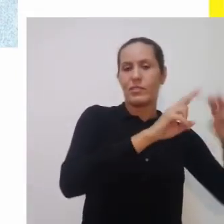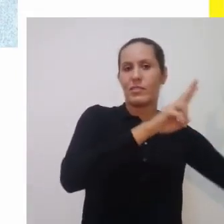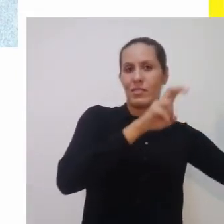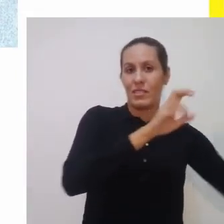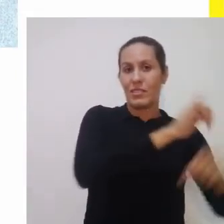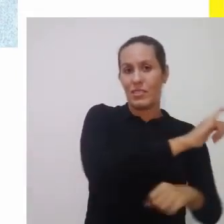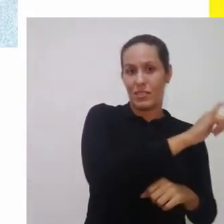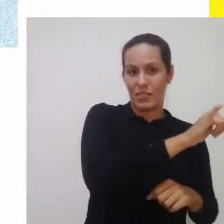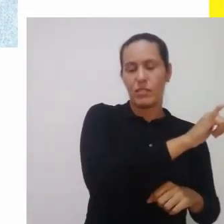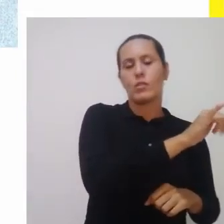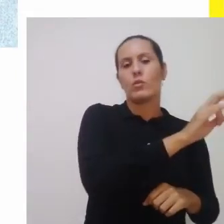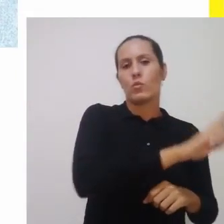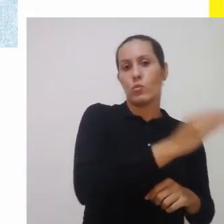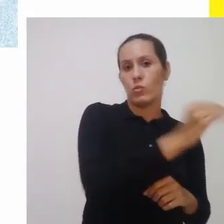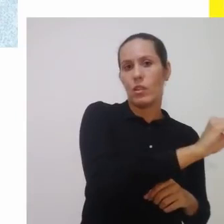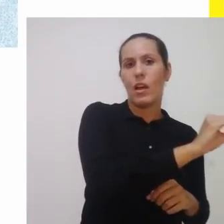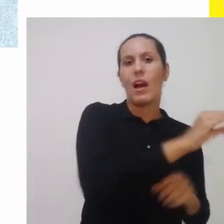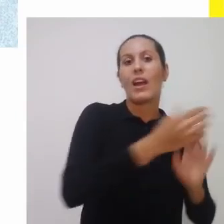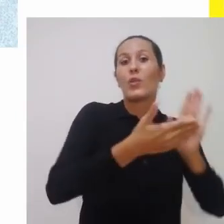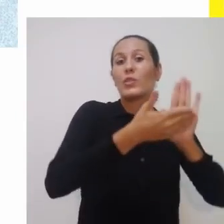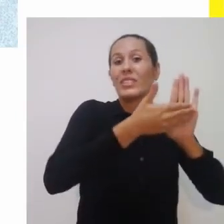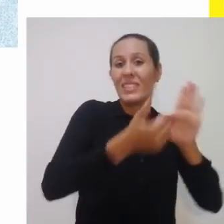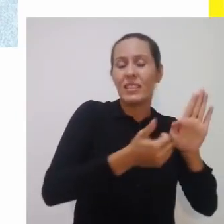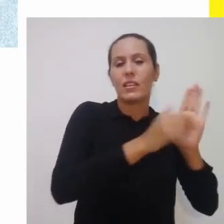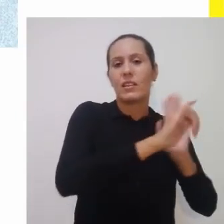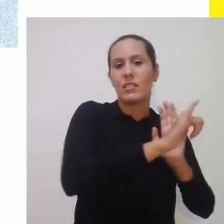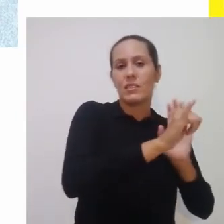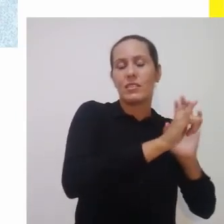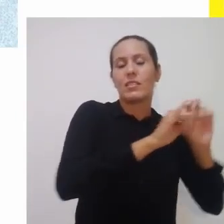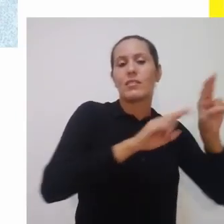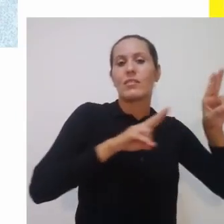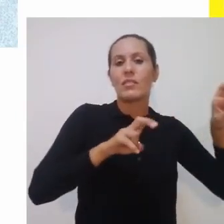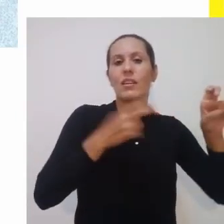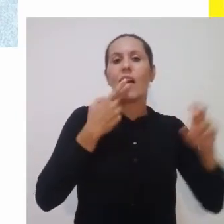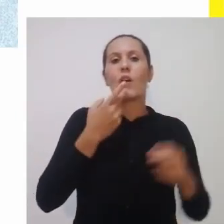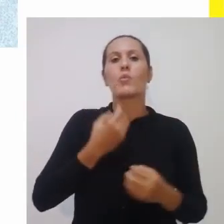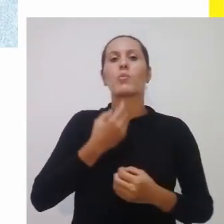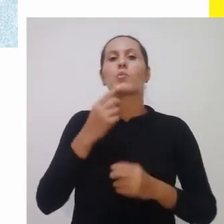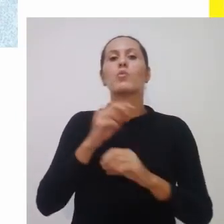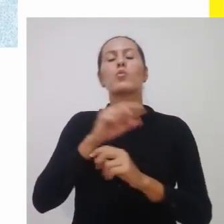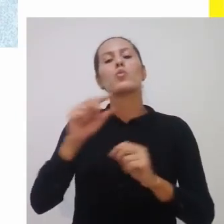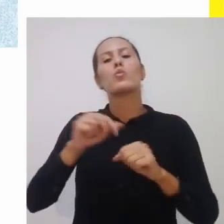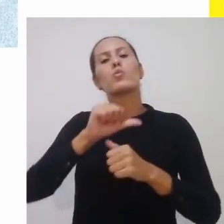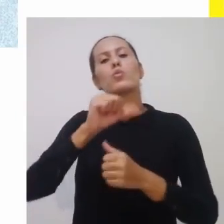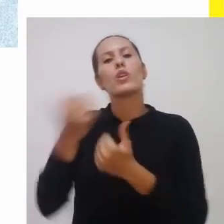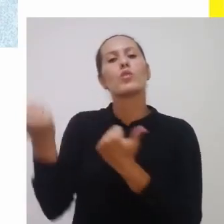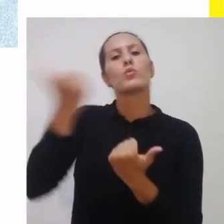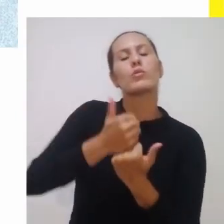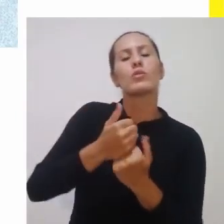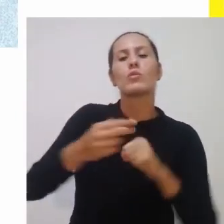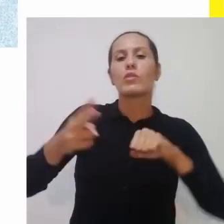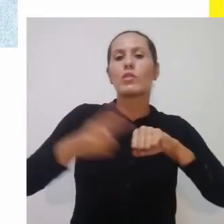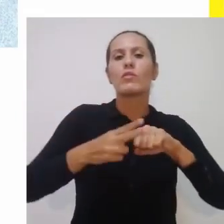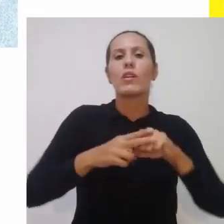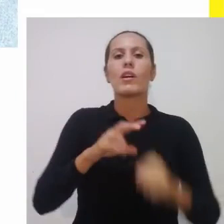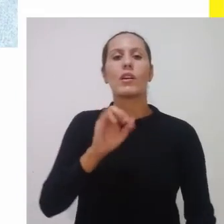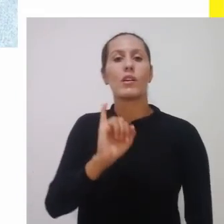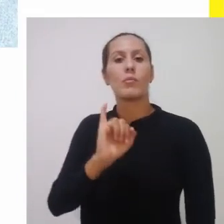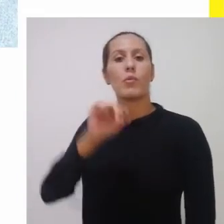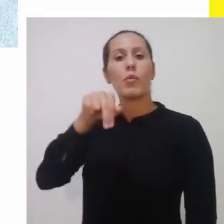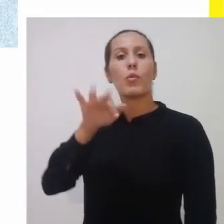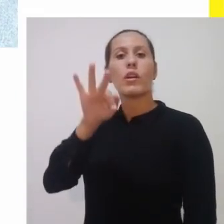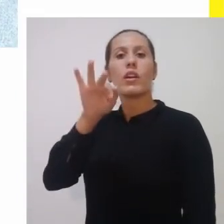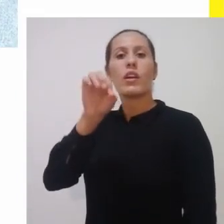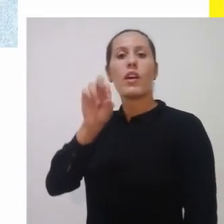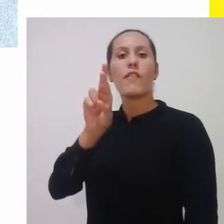lá na citação direta, eu tirei o verbo dizer e os dois pontos e inseri o verbo informa. E assim tornou-se